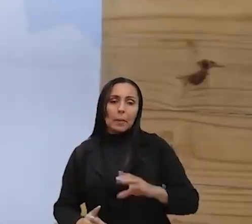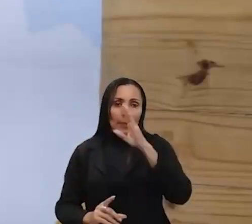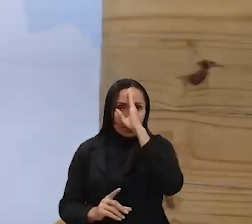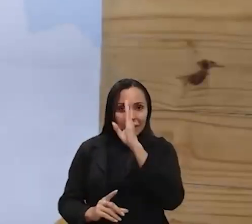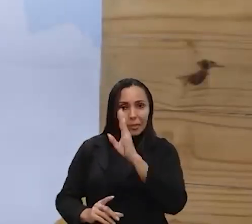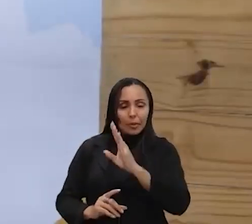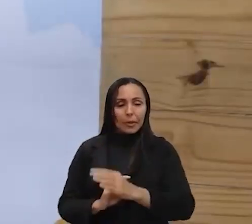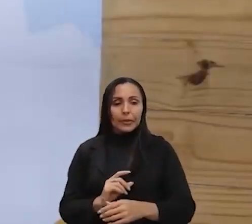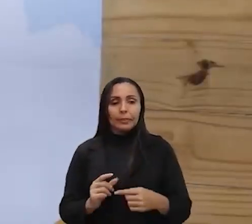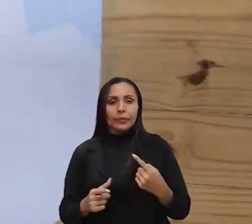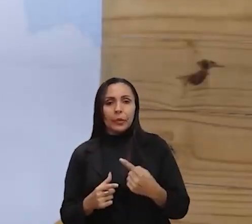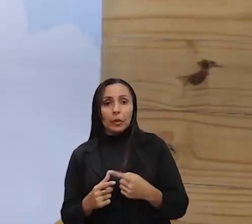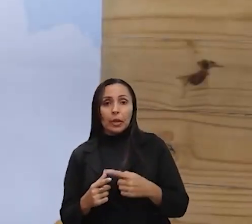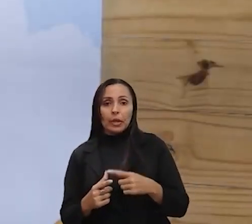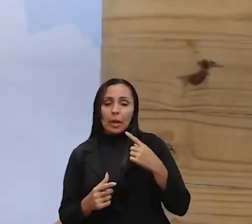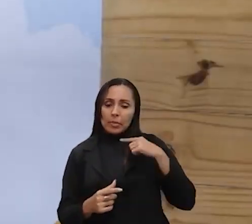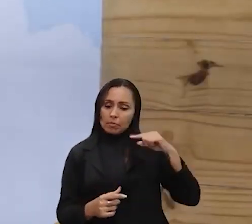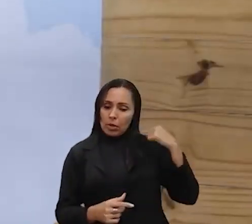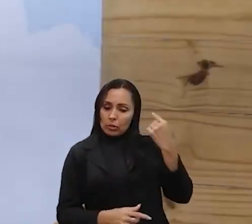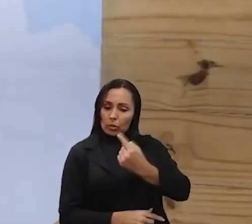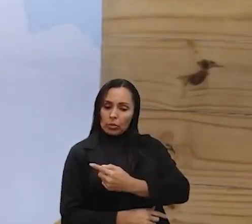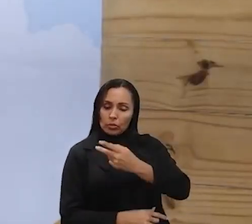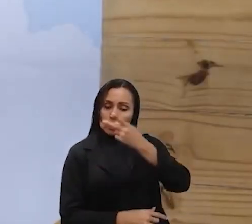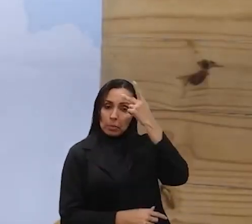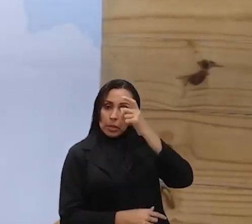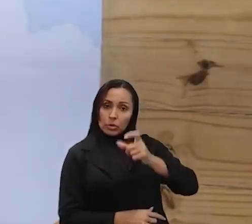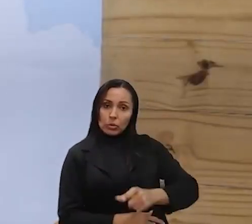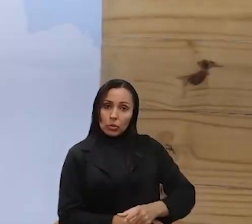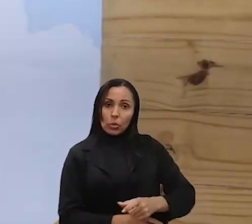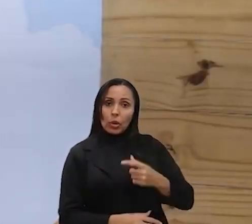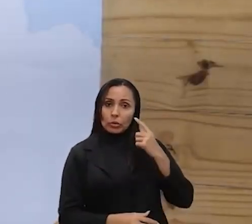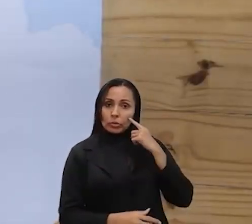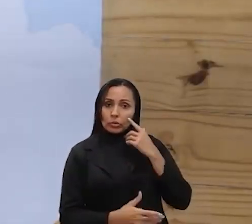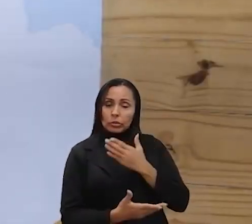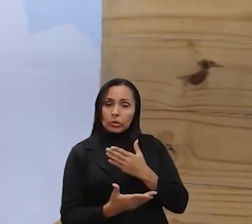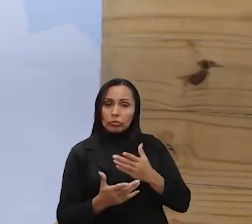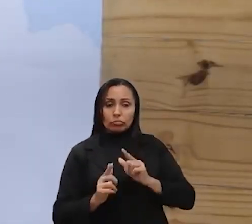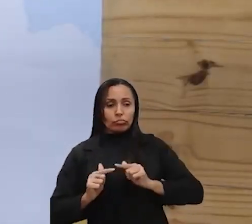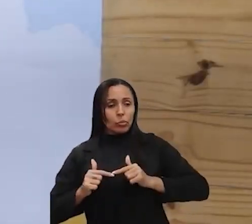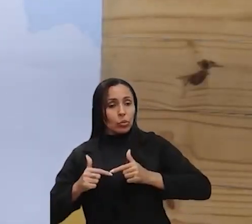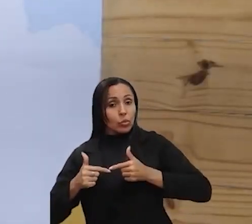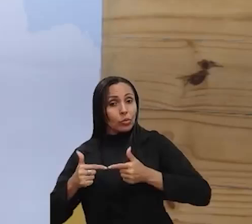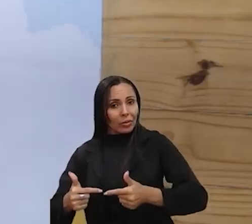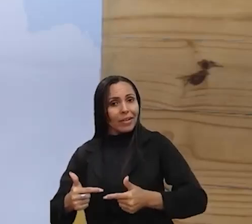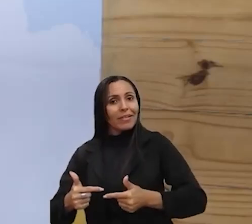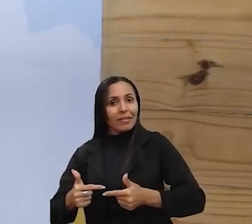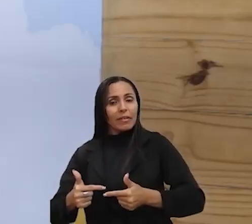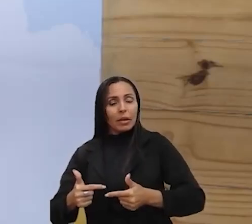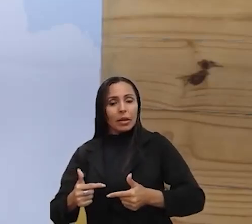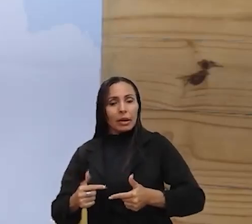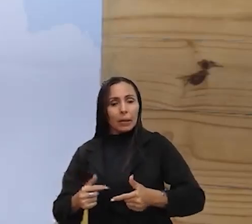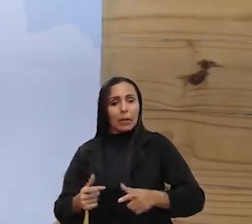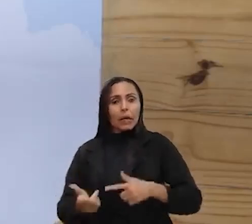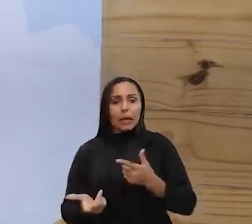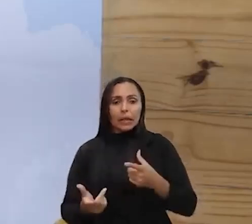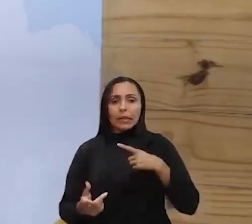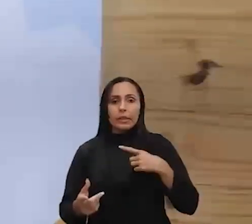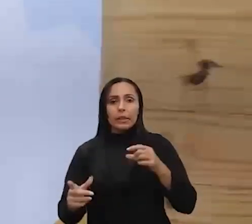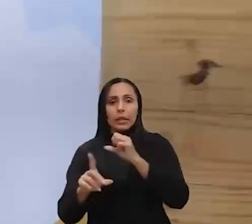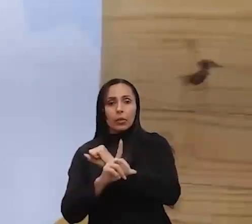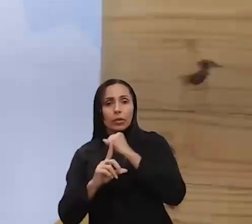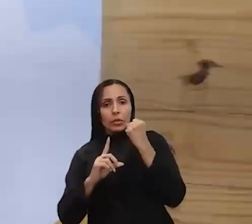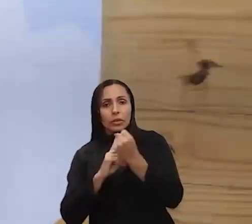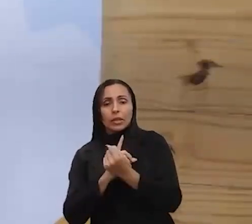principalmente, porque cabe a nós, pessoas sem deficiência, lutar para que haja uma sociedade